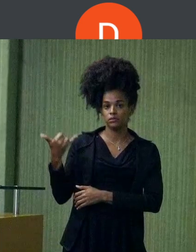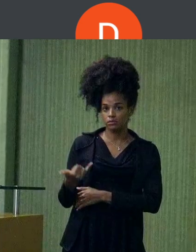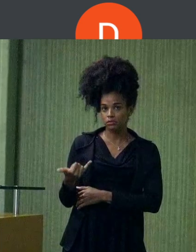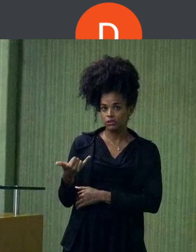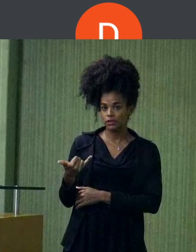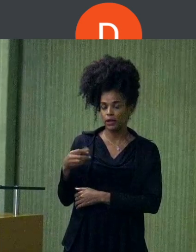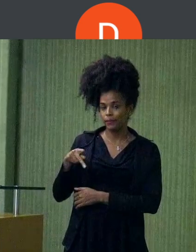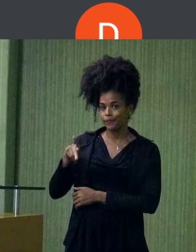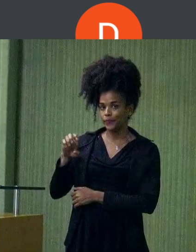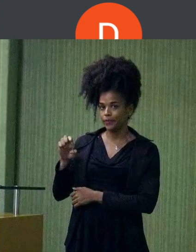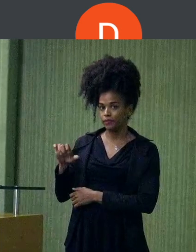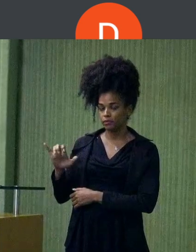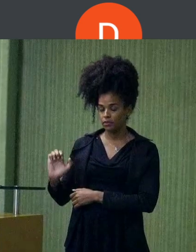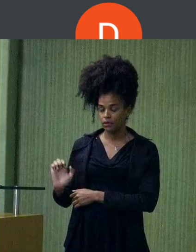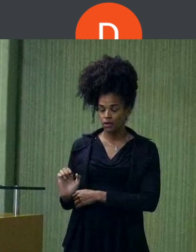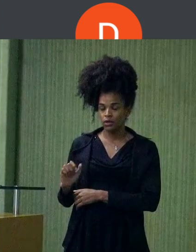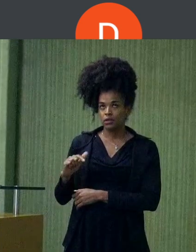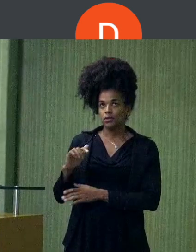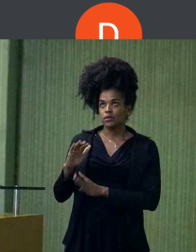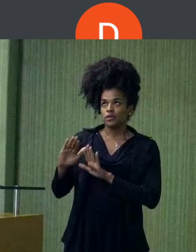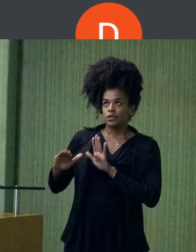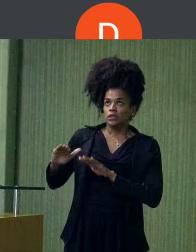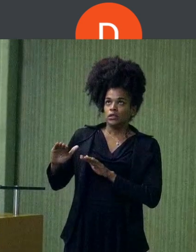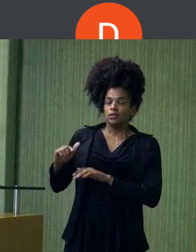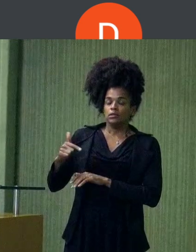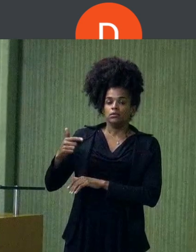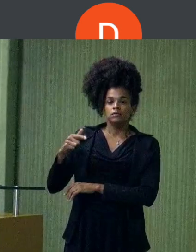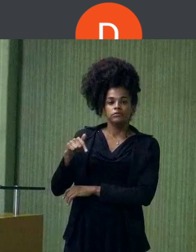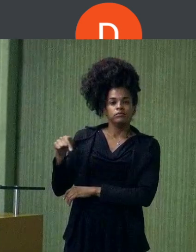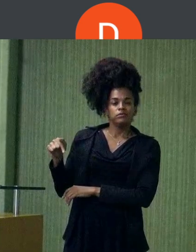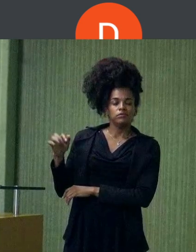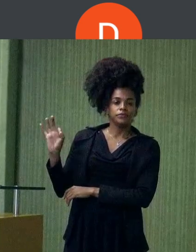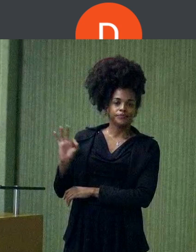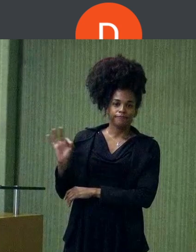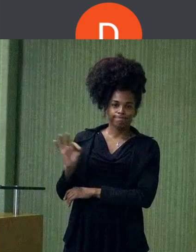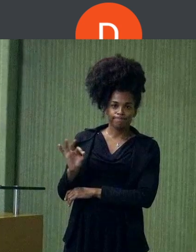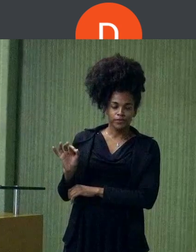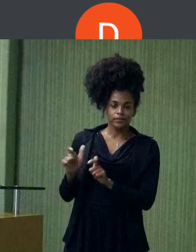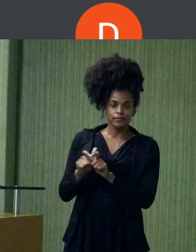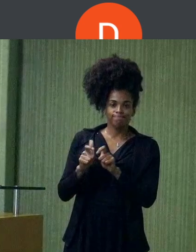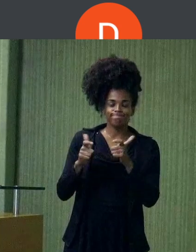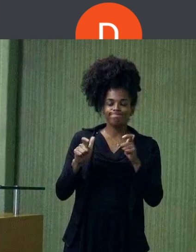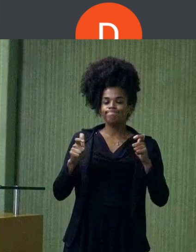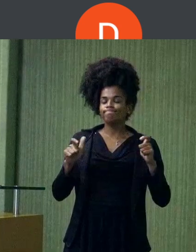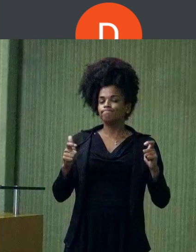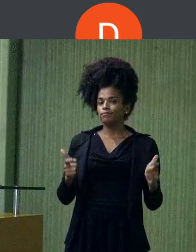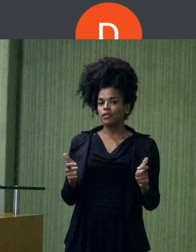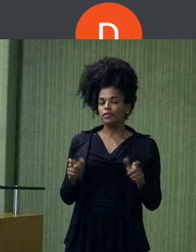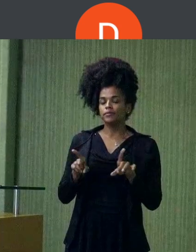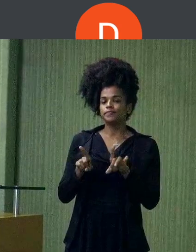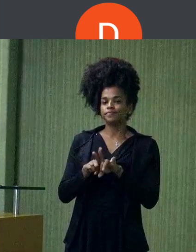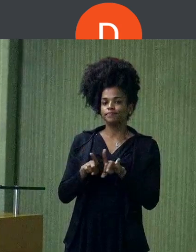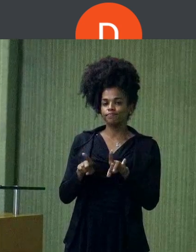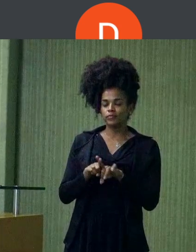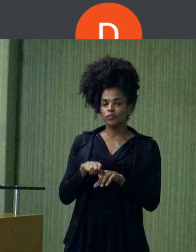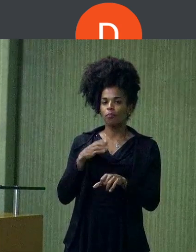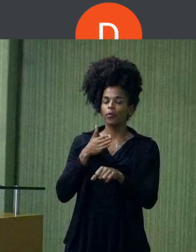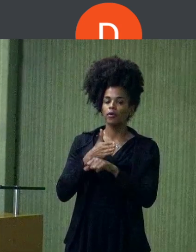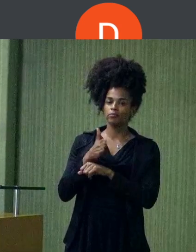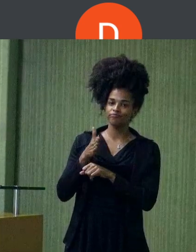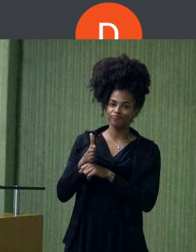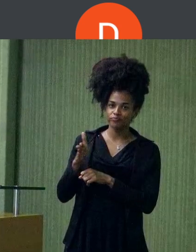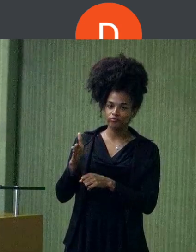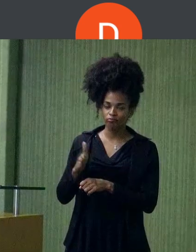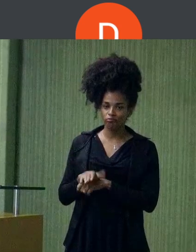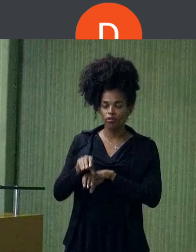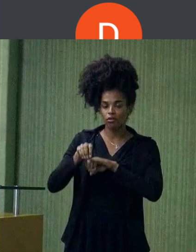atualmente tá em torno de 27 por. né Eh a ampliação em 1/3 da cobertura em creche na modalidade de